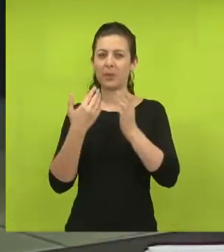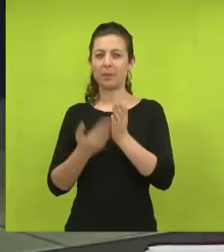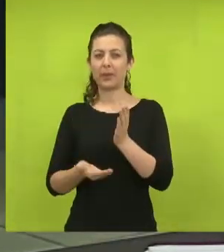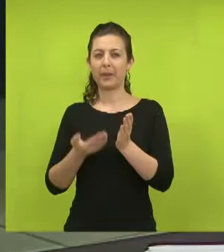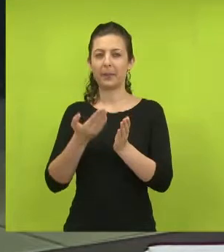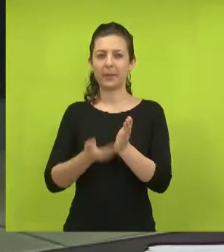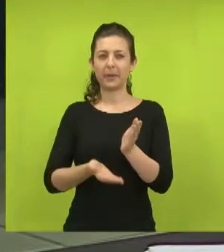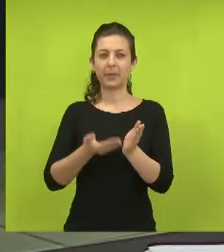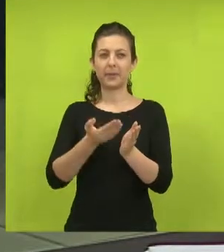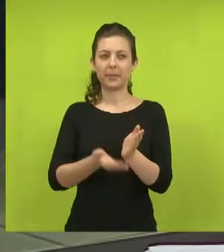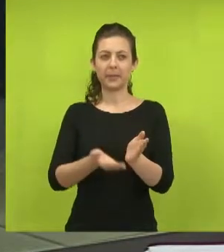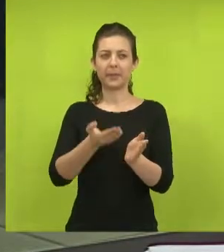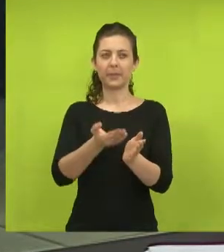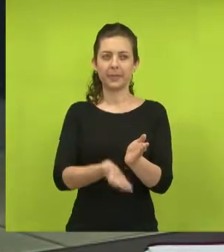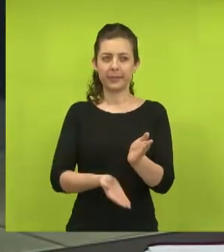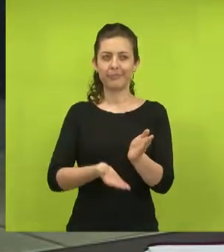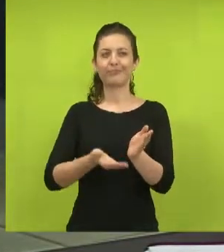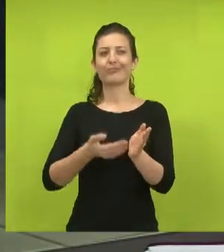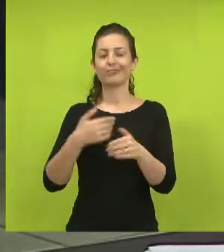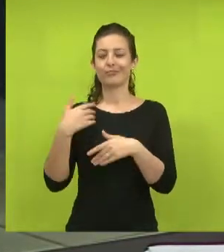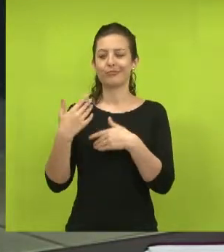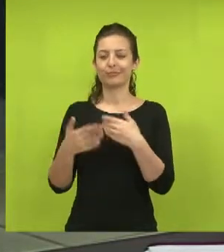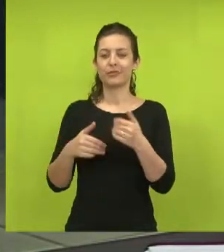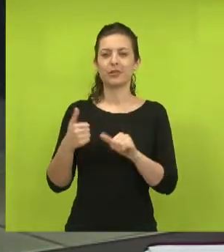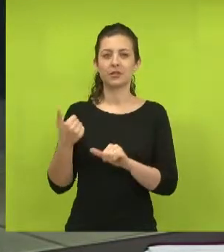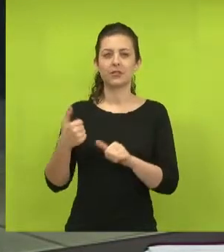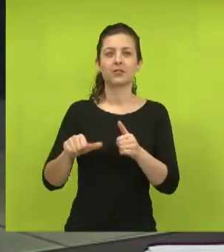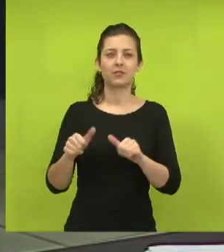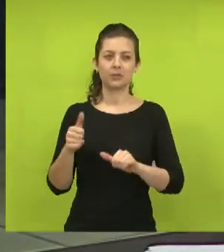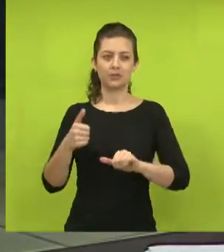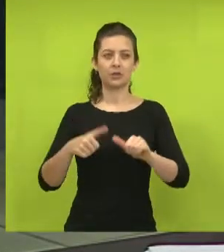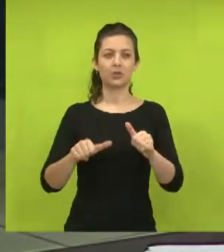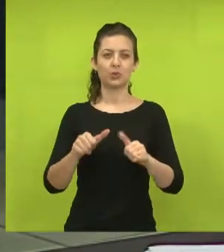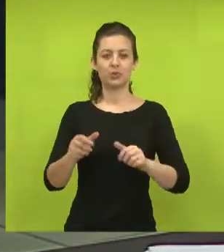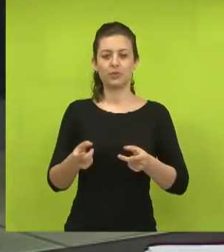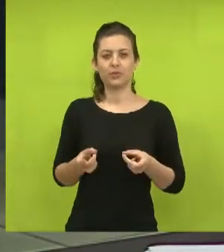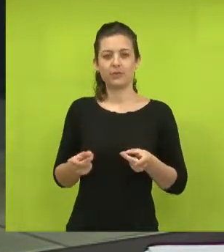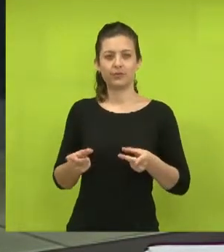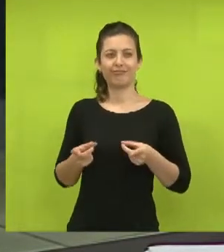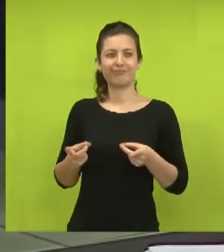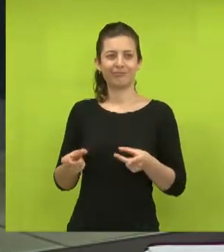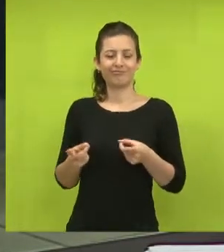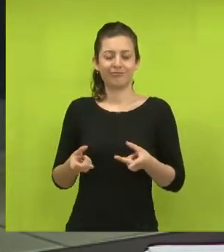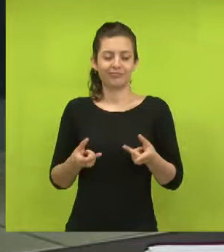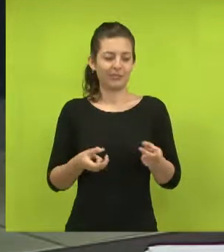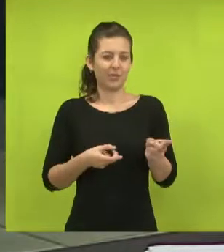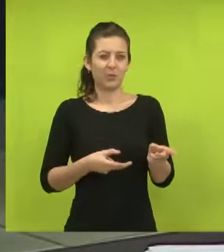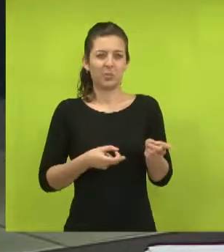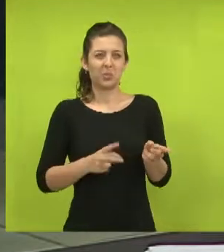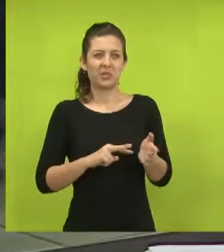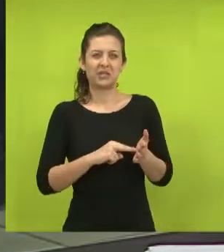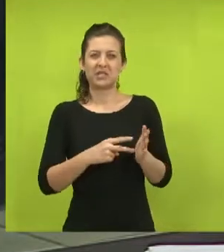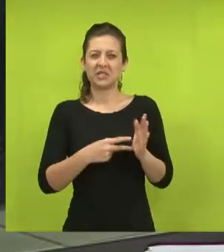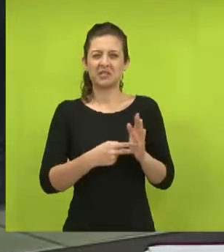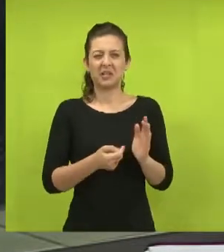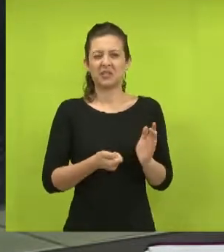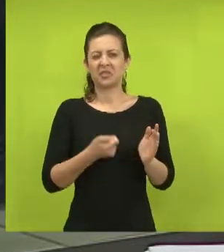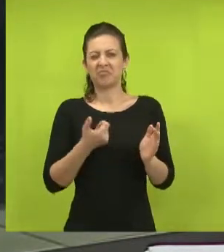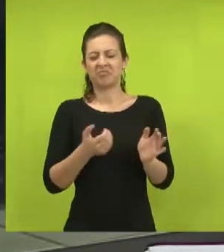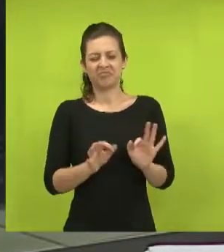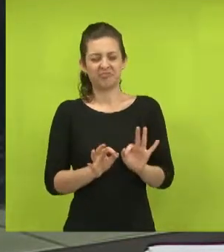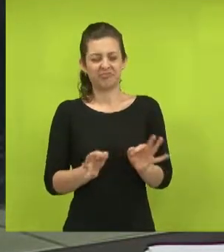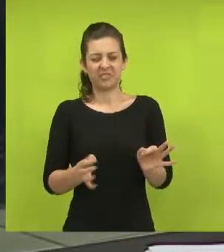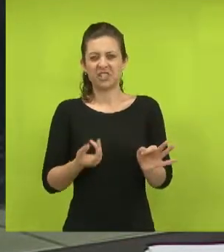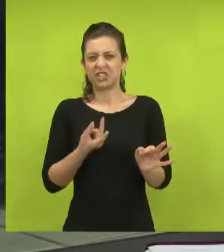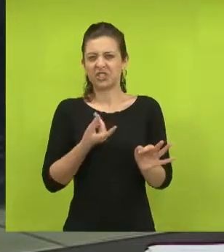alguns valores e vamos transformando quase tudo numa mercadoria muito pouco significativa, né? Hoje parece